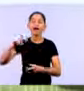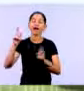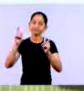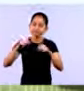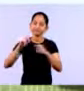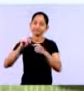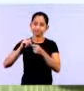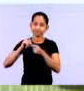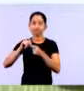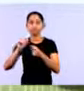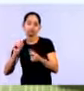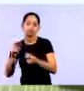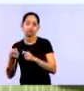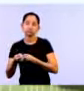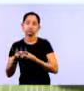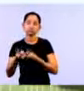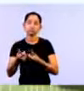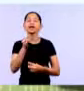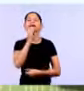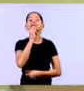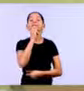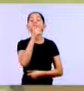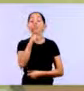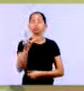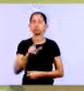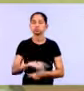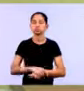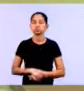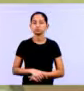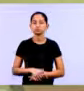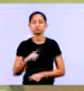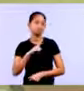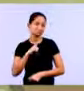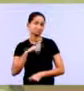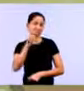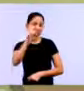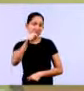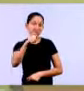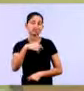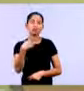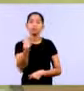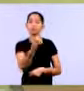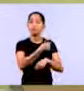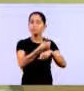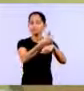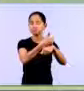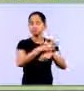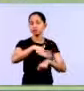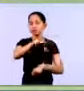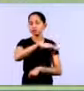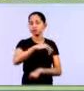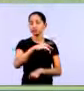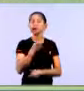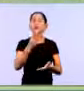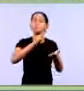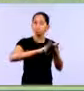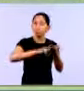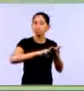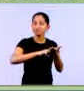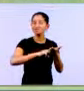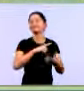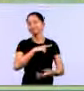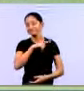dessa obrigação principal. Alguns exemplos, professor? Temos aí, professora, como principal, tributo e multa.